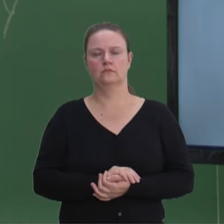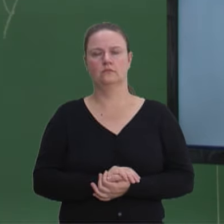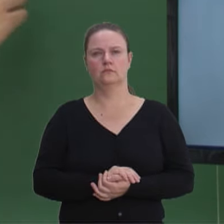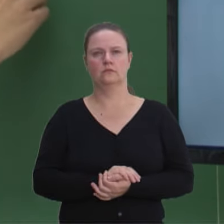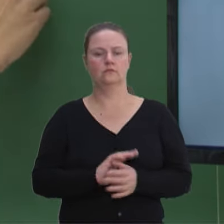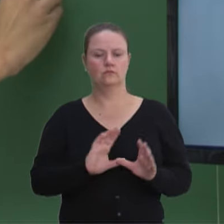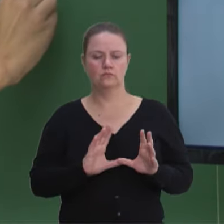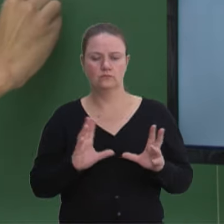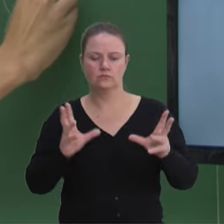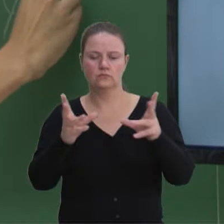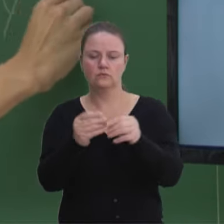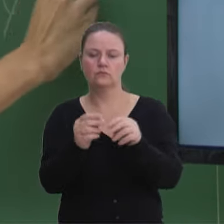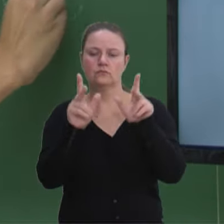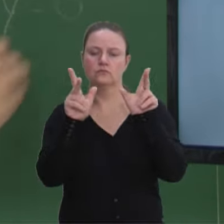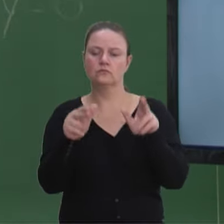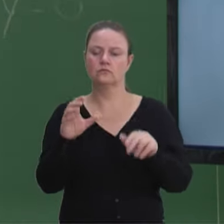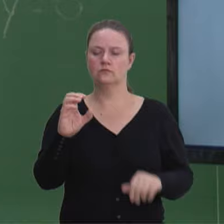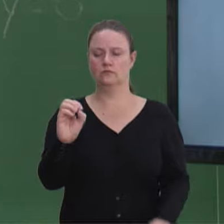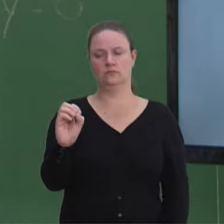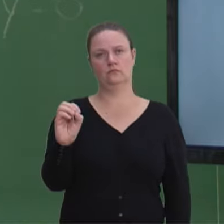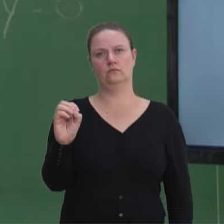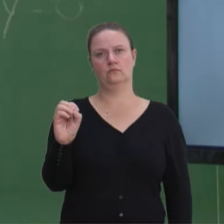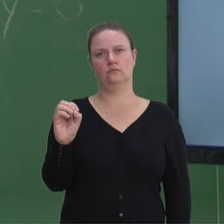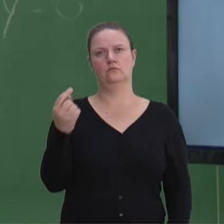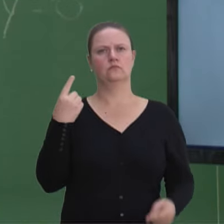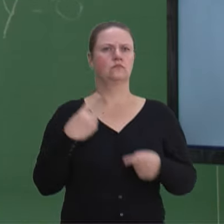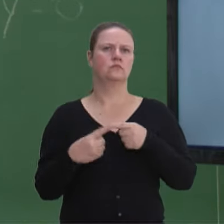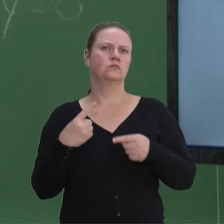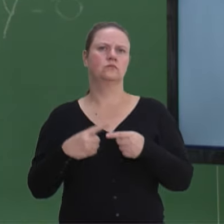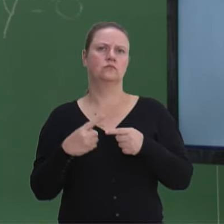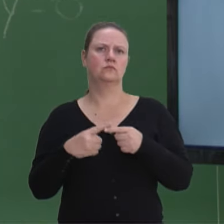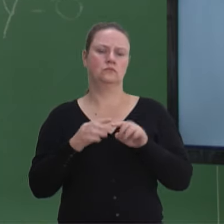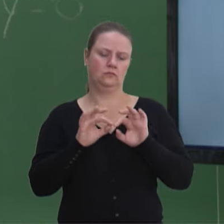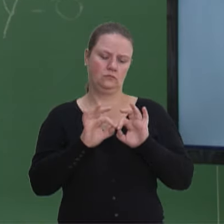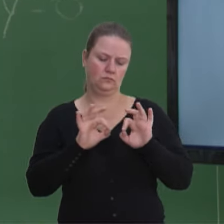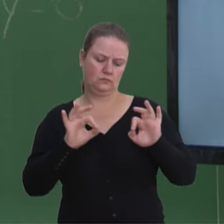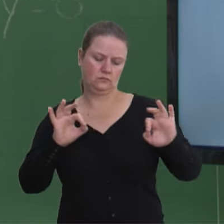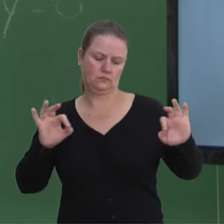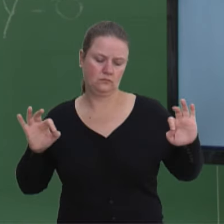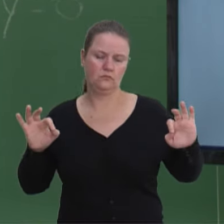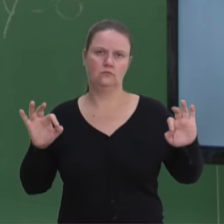Isso tudo igual a 0, porque é uma reta.